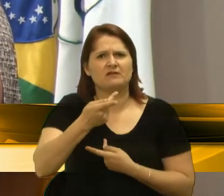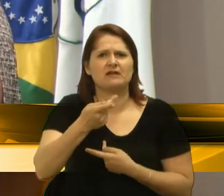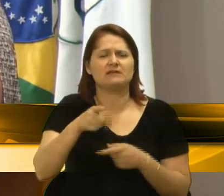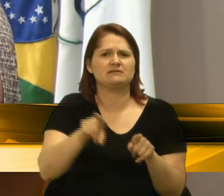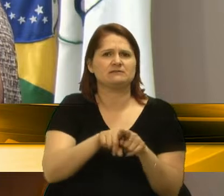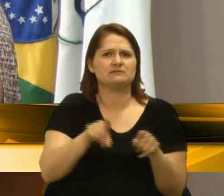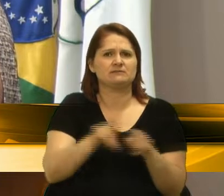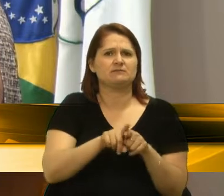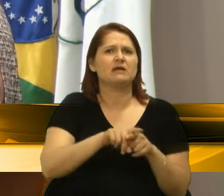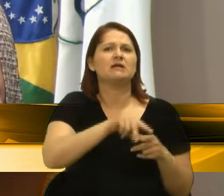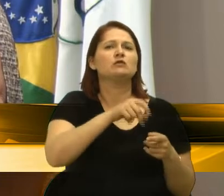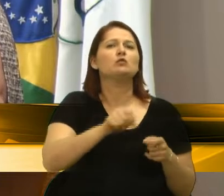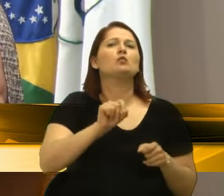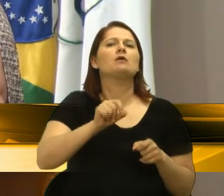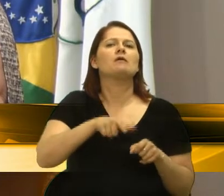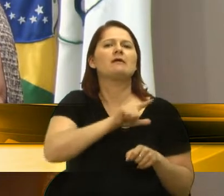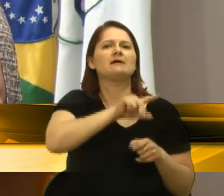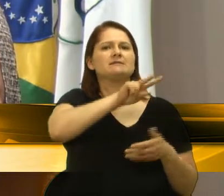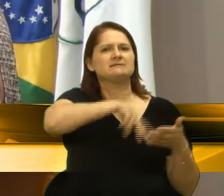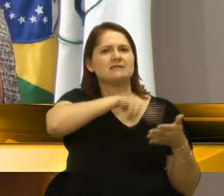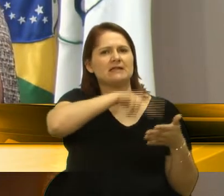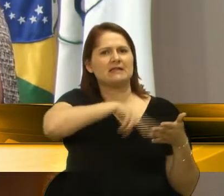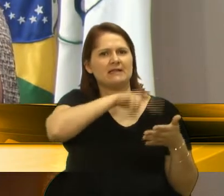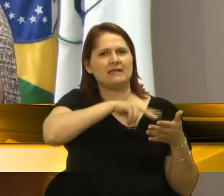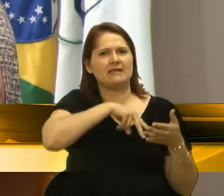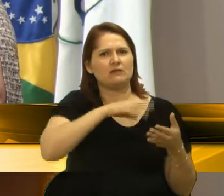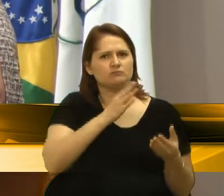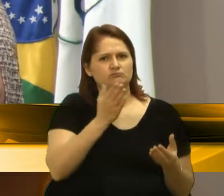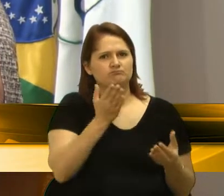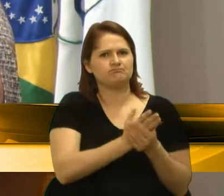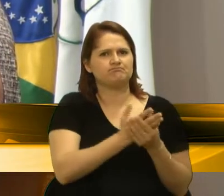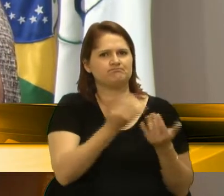e no conhecimento das peças desse processo.